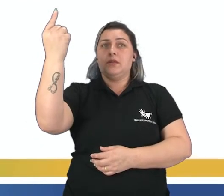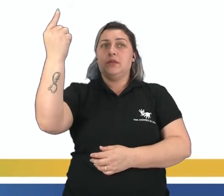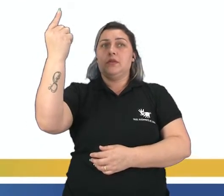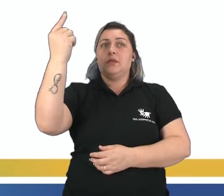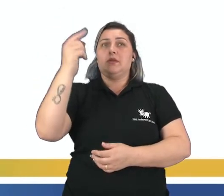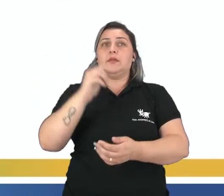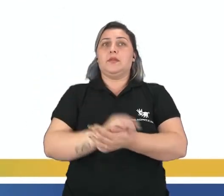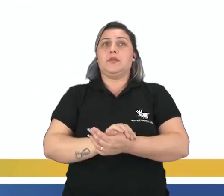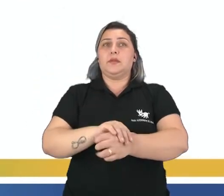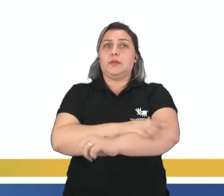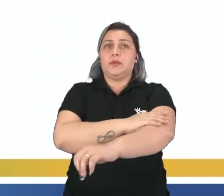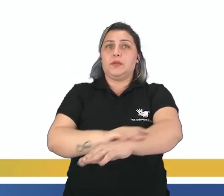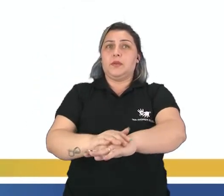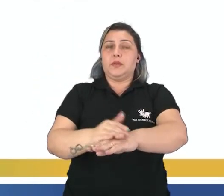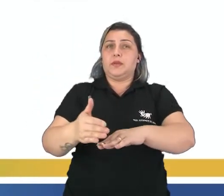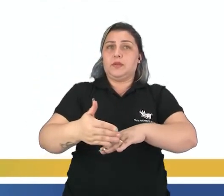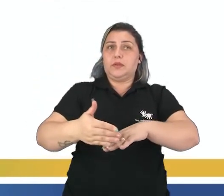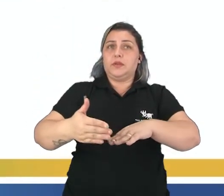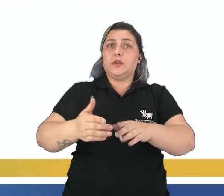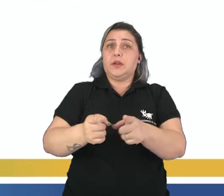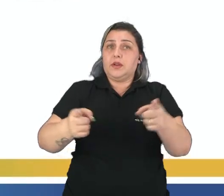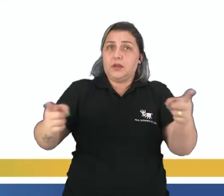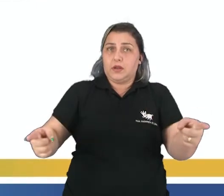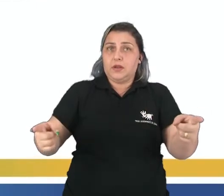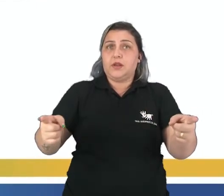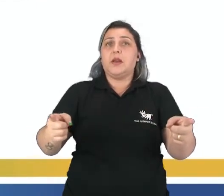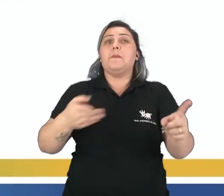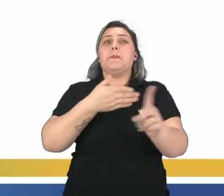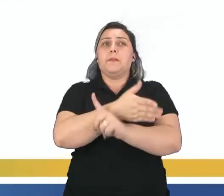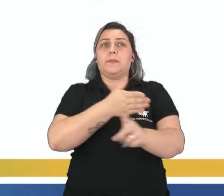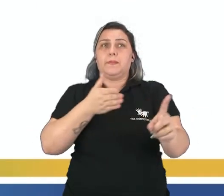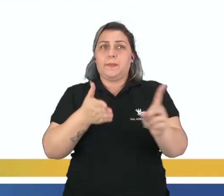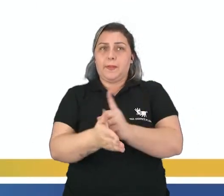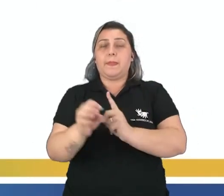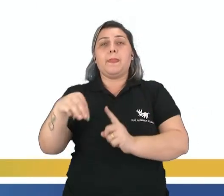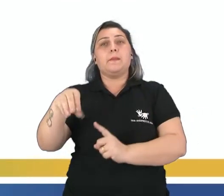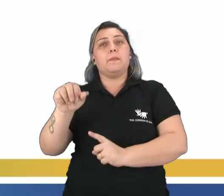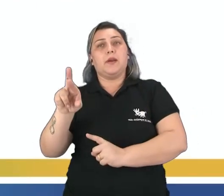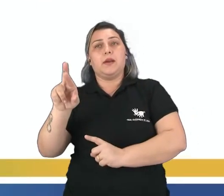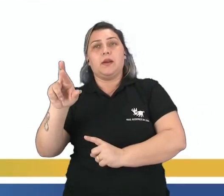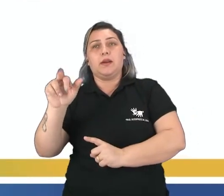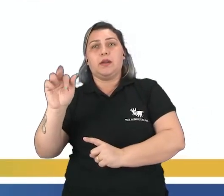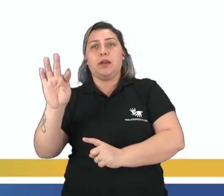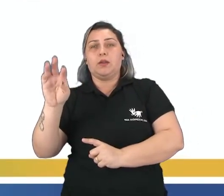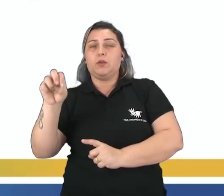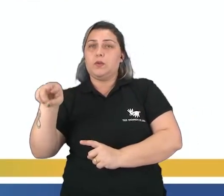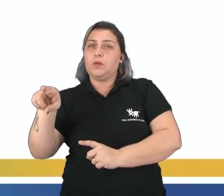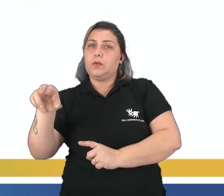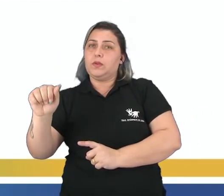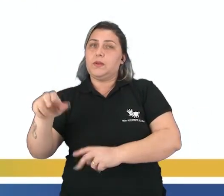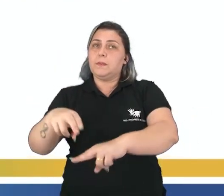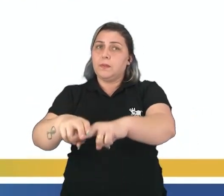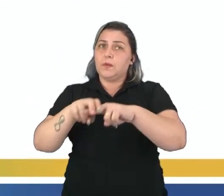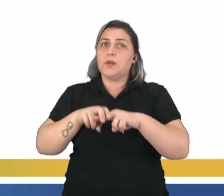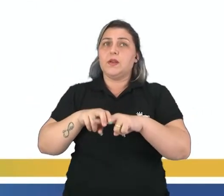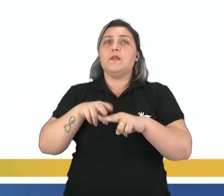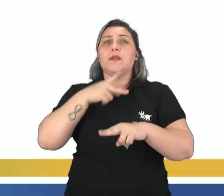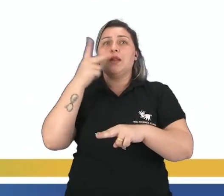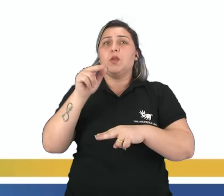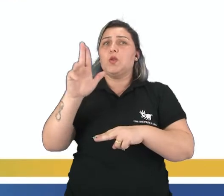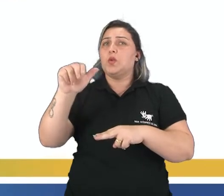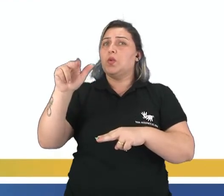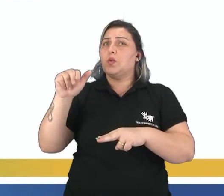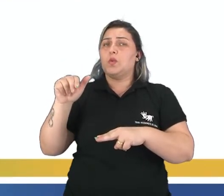alto, magro, com braços e pernas compridos, ideal para a modalidade de maratona. Por isso, chegaram a dizer que ele